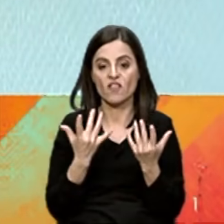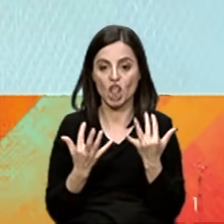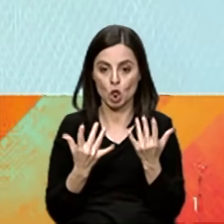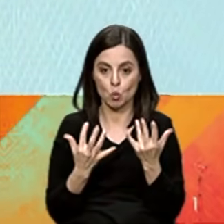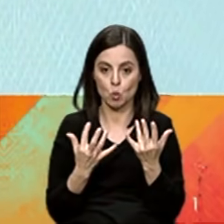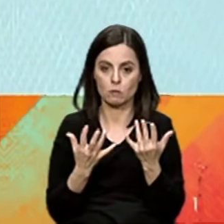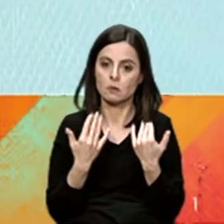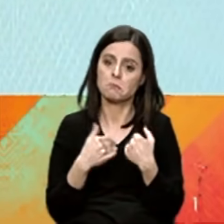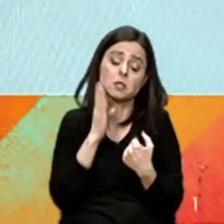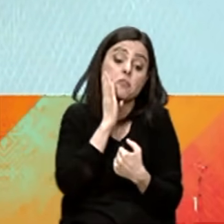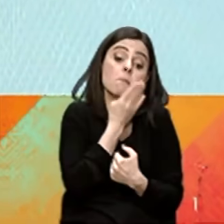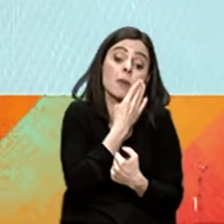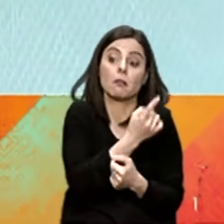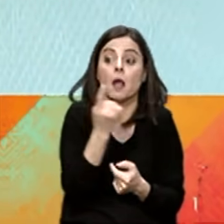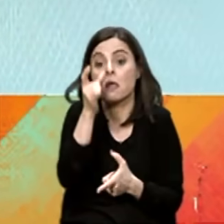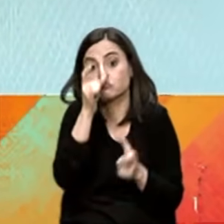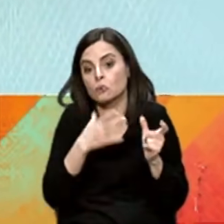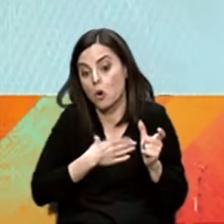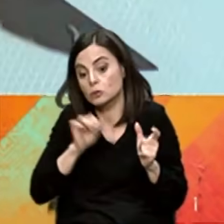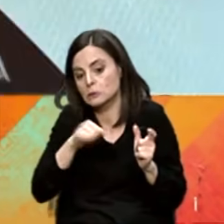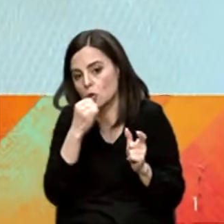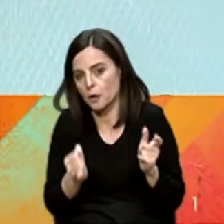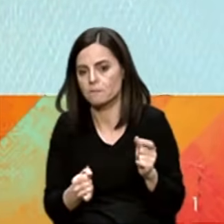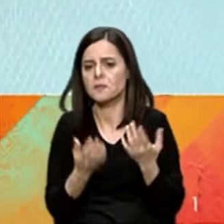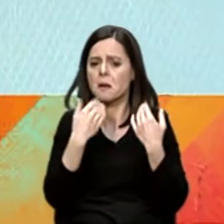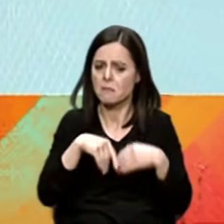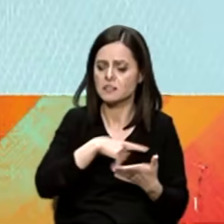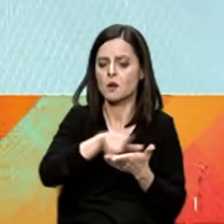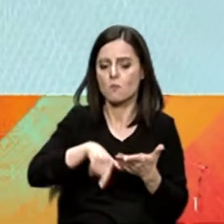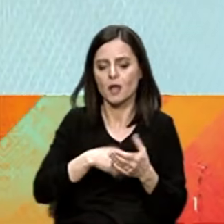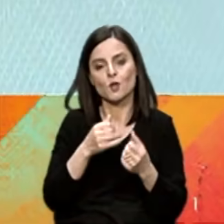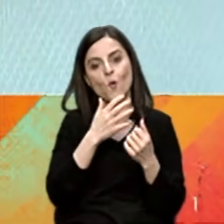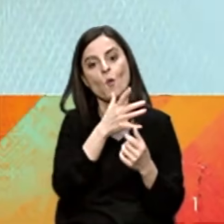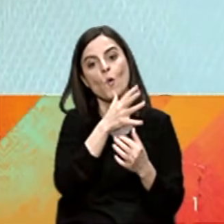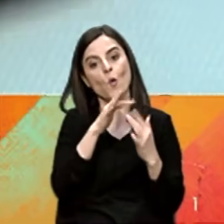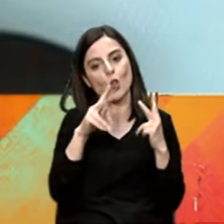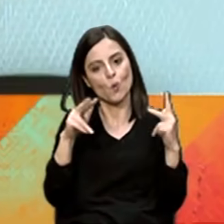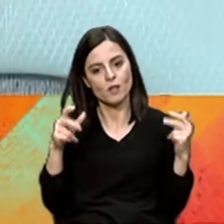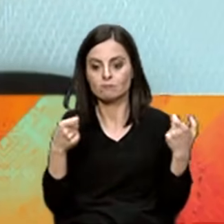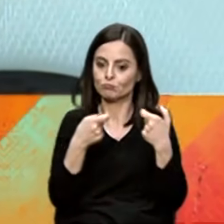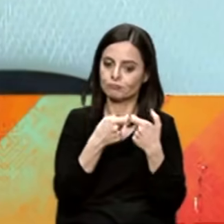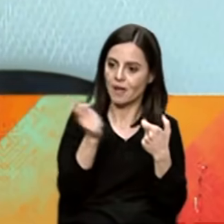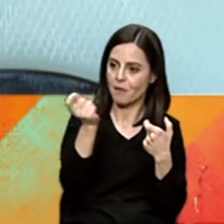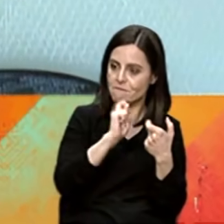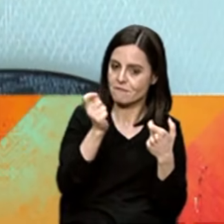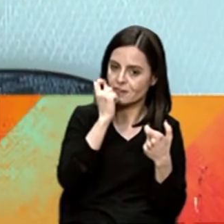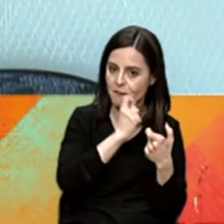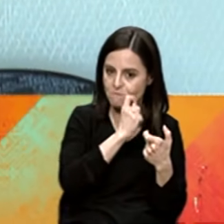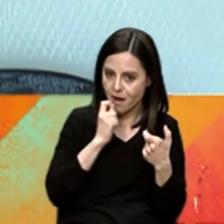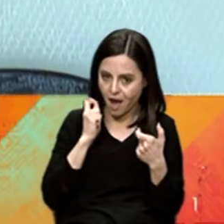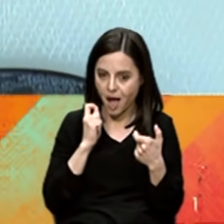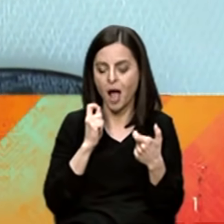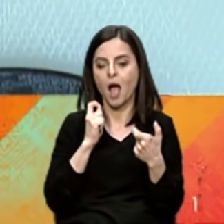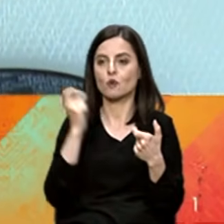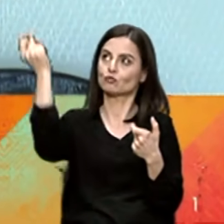sempre um bocadinho ao gosto pessoal. É um prato colorido, bem disposto, combina com o mês de maio, não é? Começa a aparecer. Perfeito.